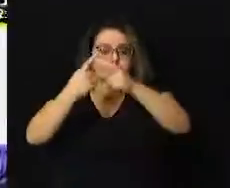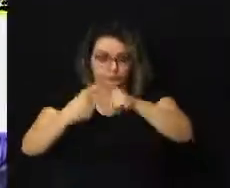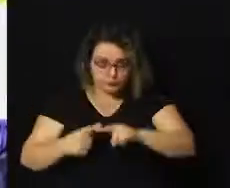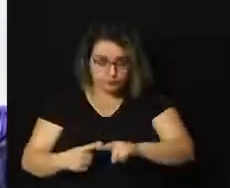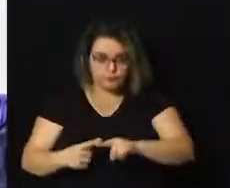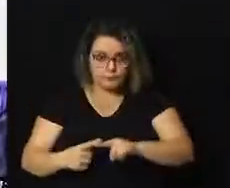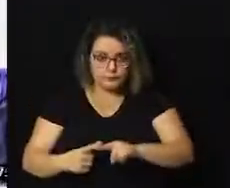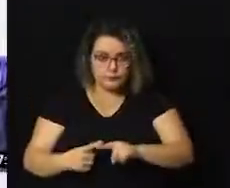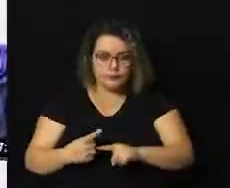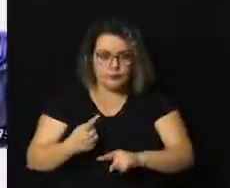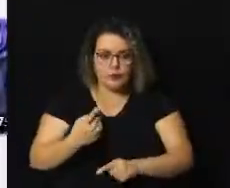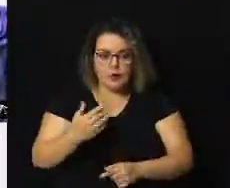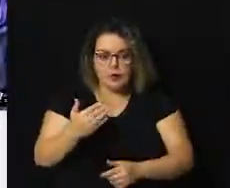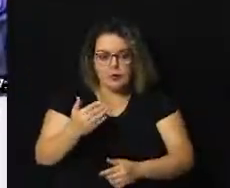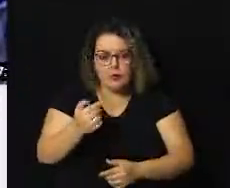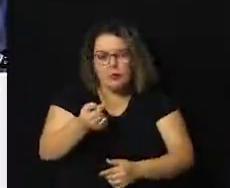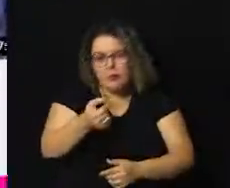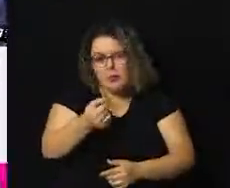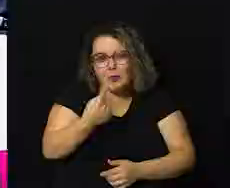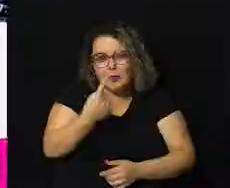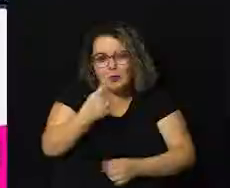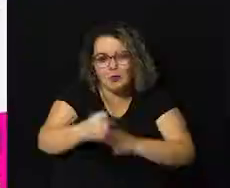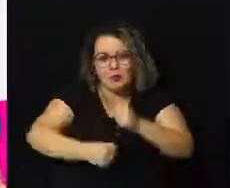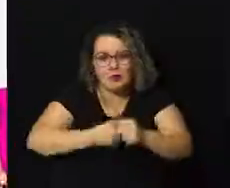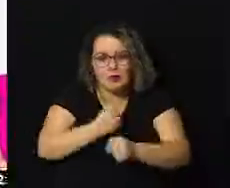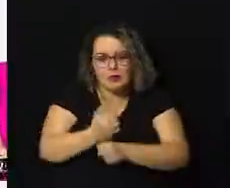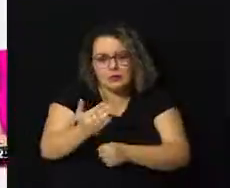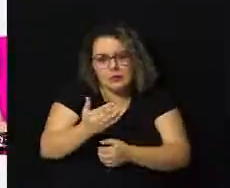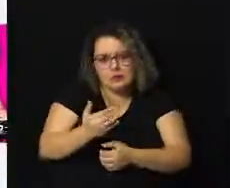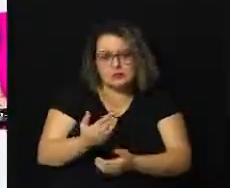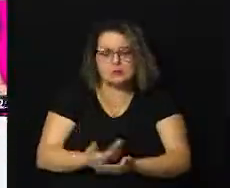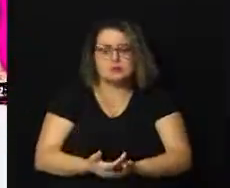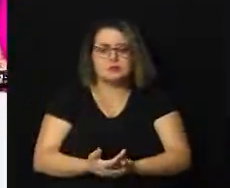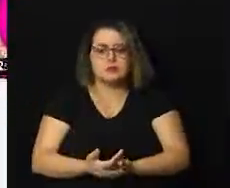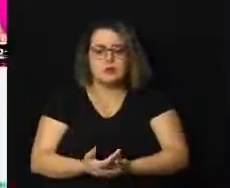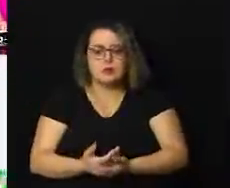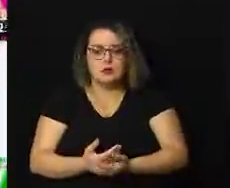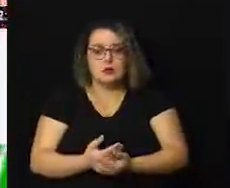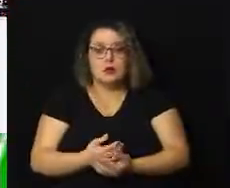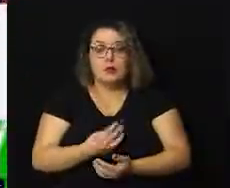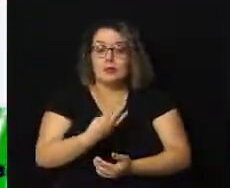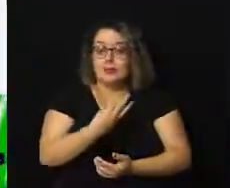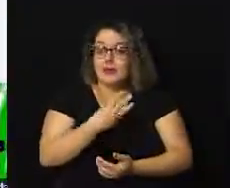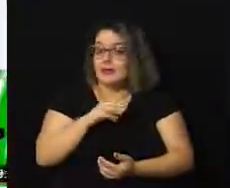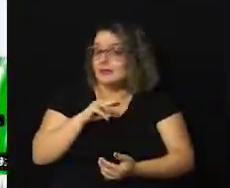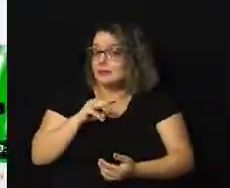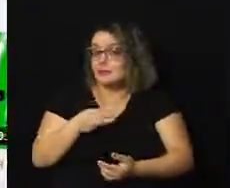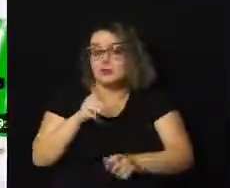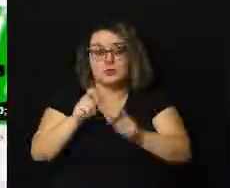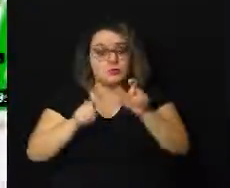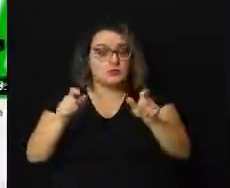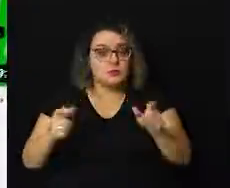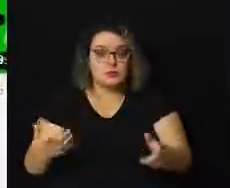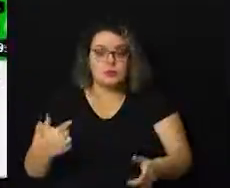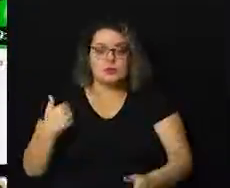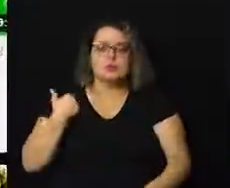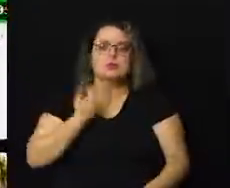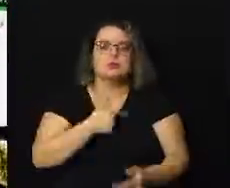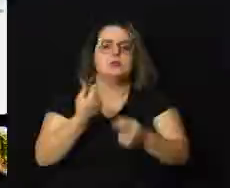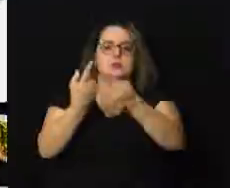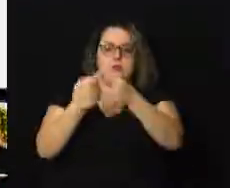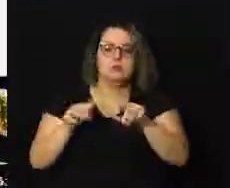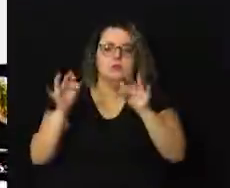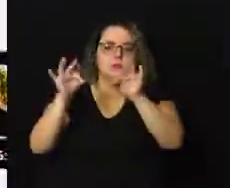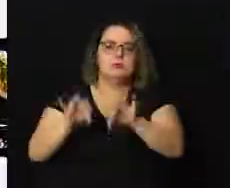um campeonato E em menos de um ano atingimos aí uma média é incrível de público de três milhões de pessoas e as